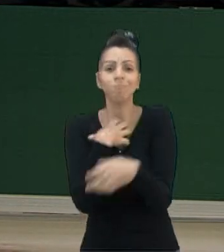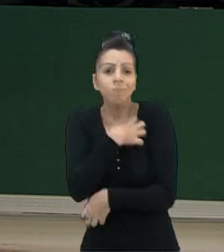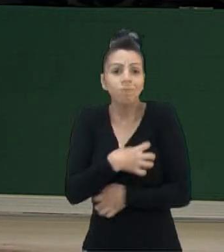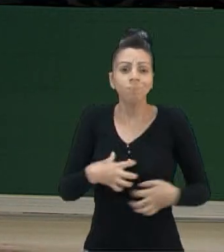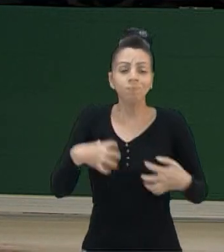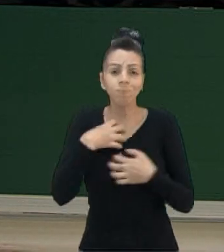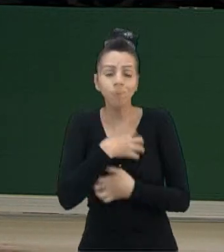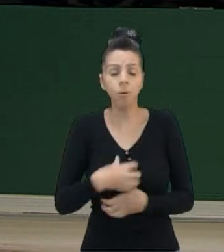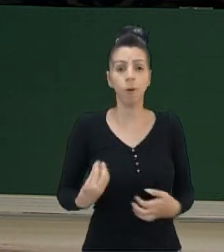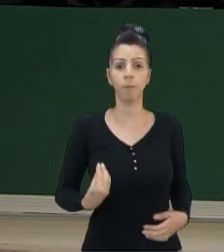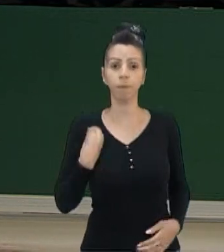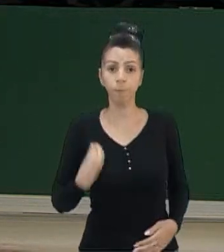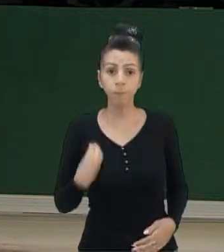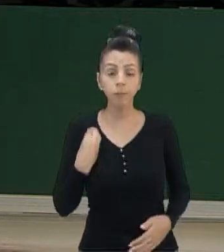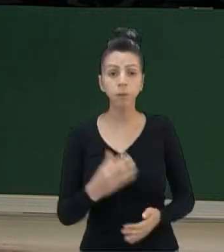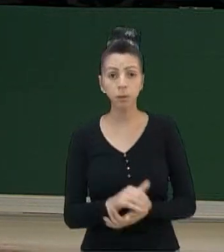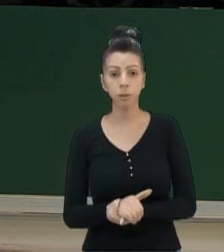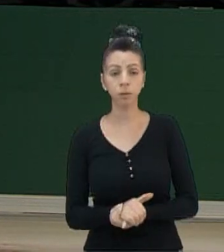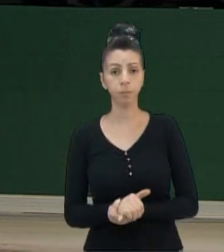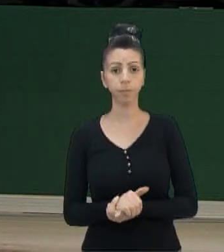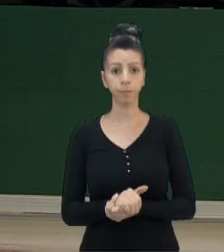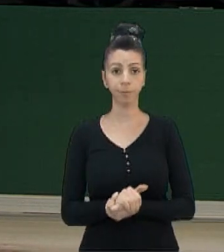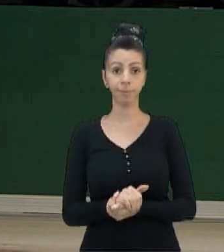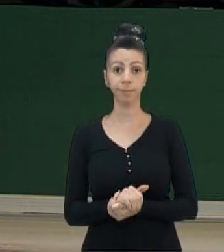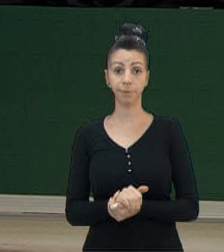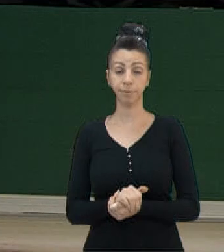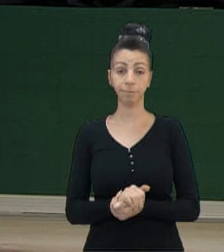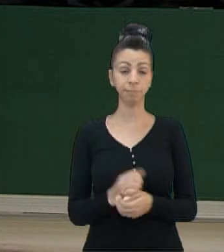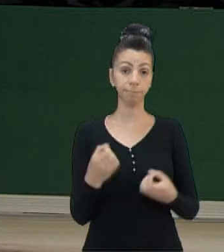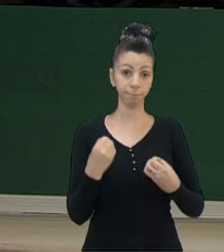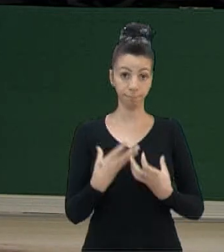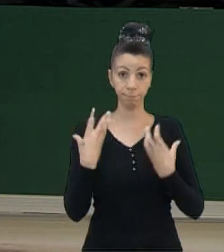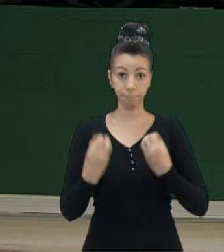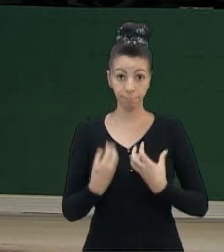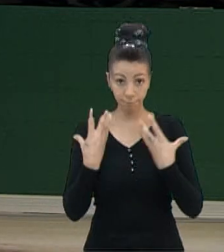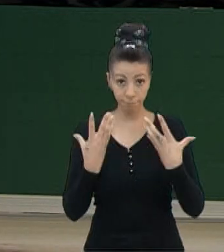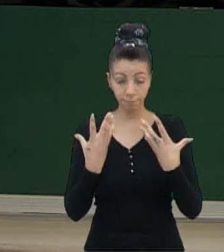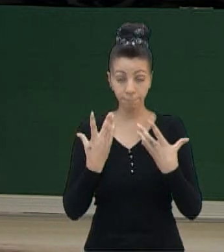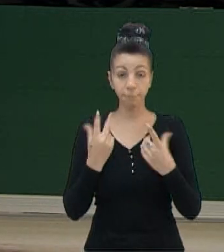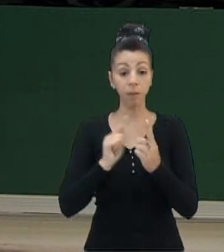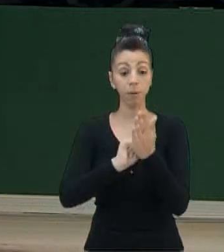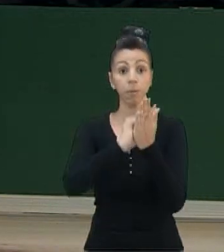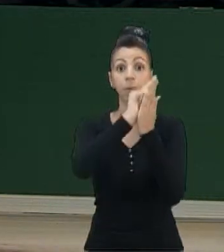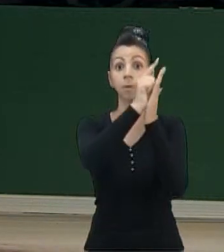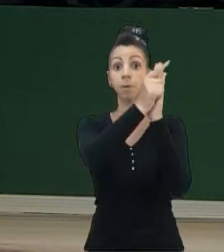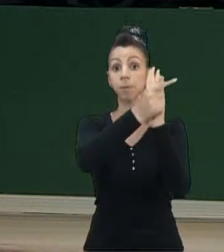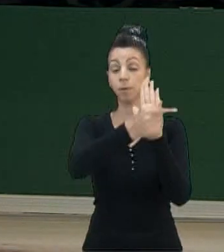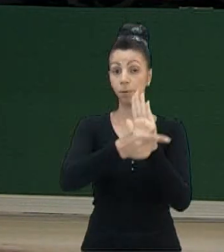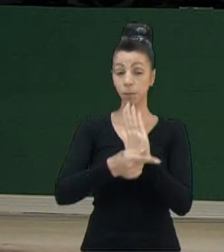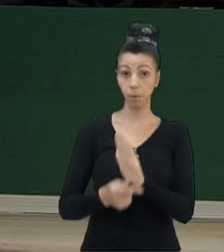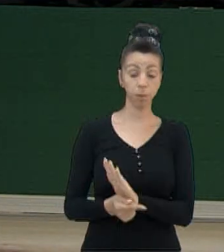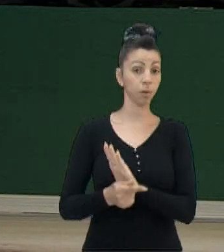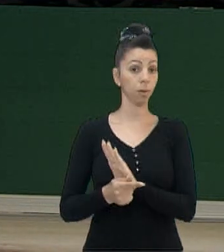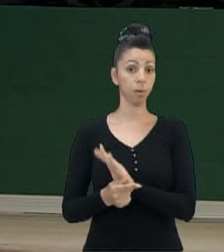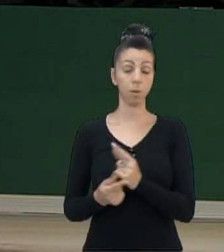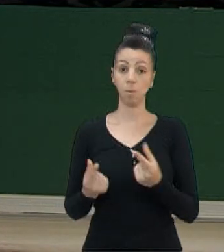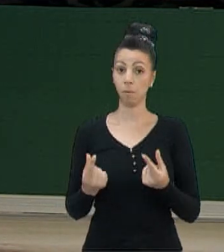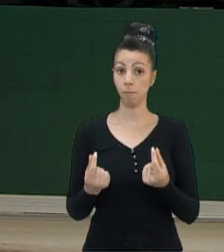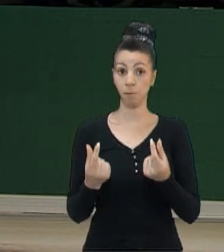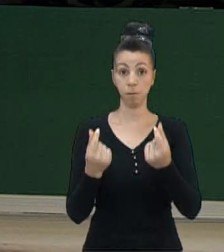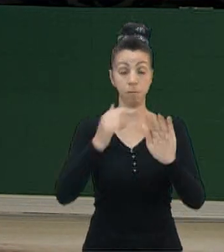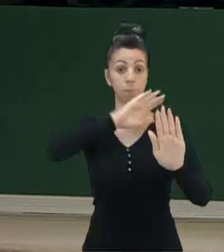da existência, né? Então, o poema é um gênero extremamente rico em